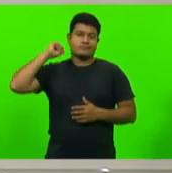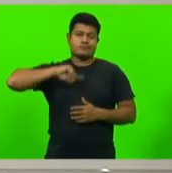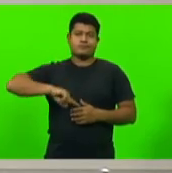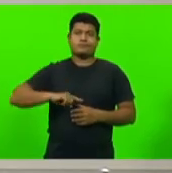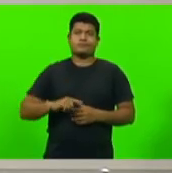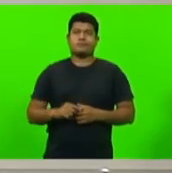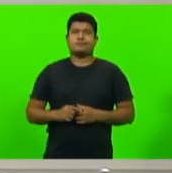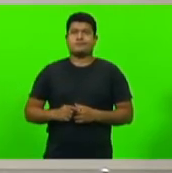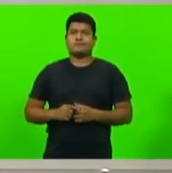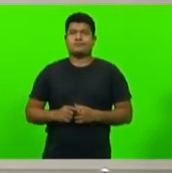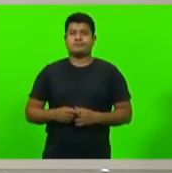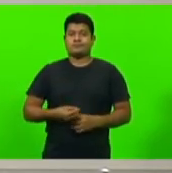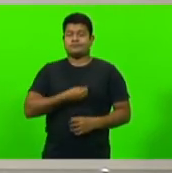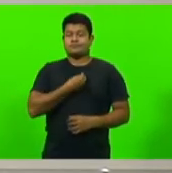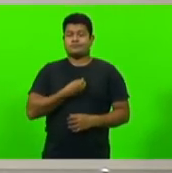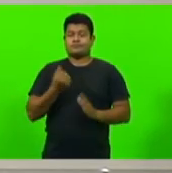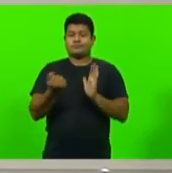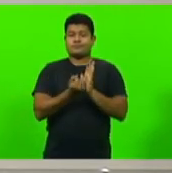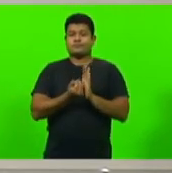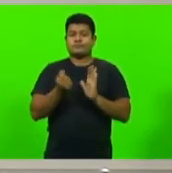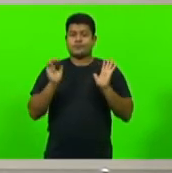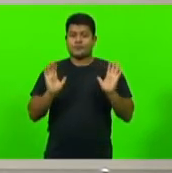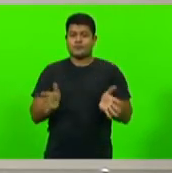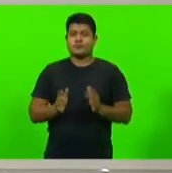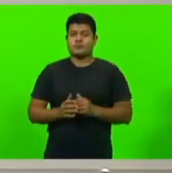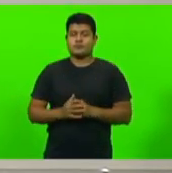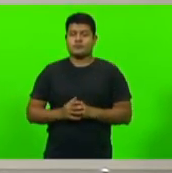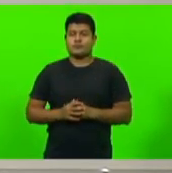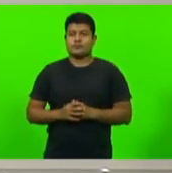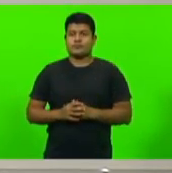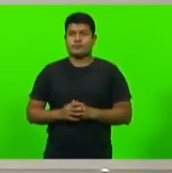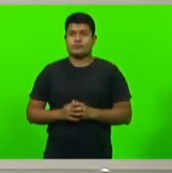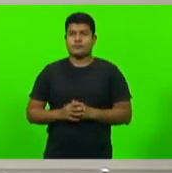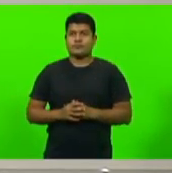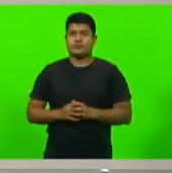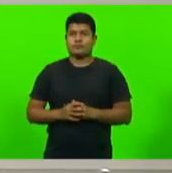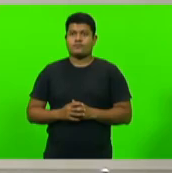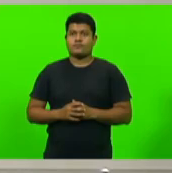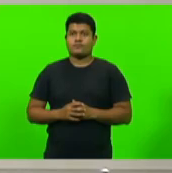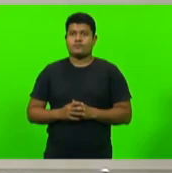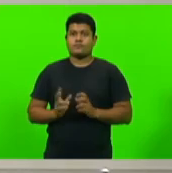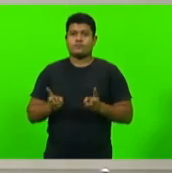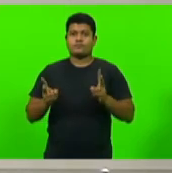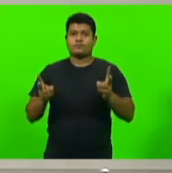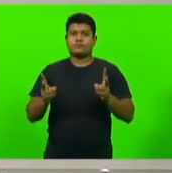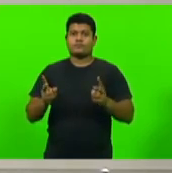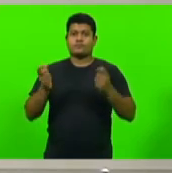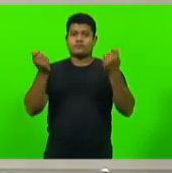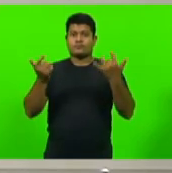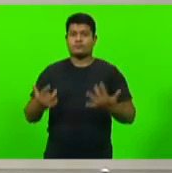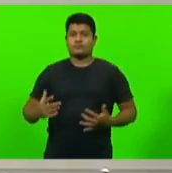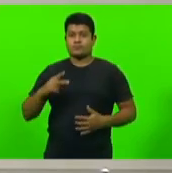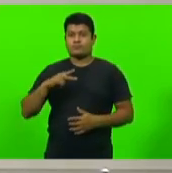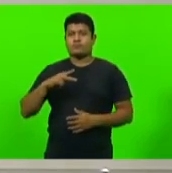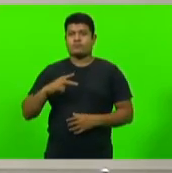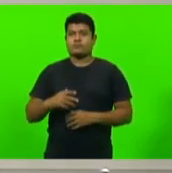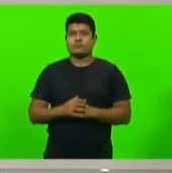vossa presença está consignada. Ainda explicações pessoais,